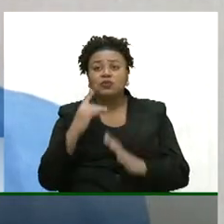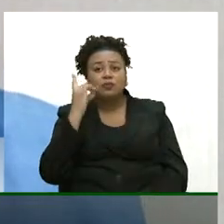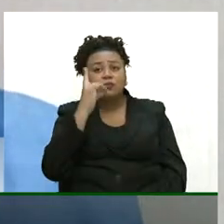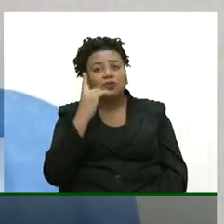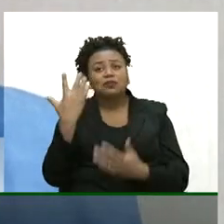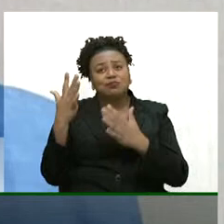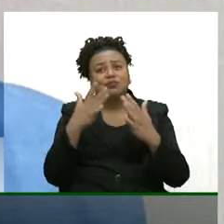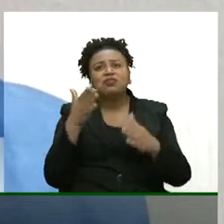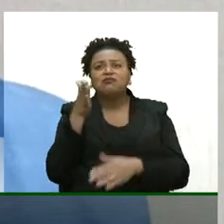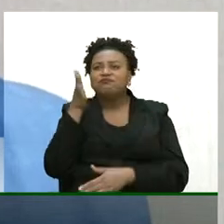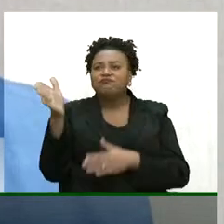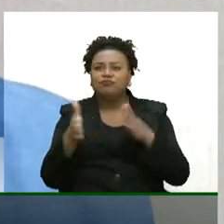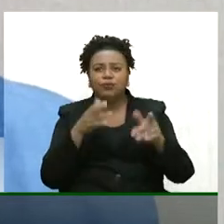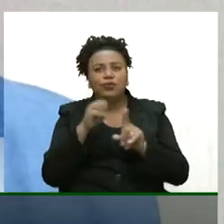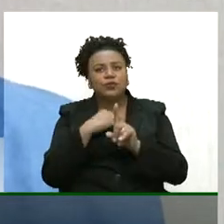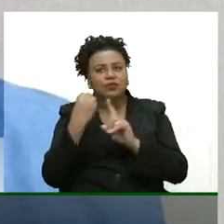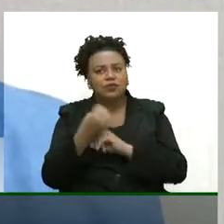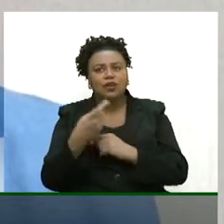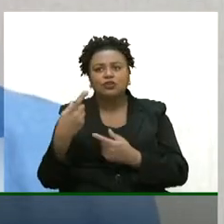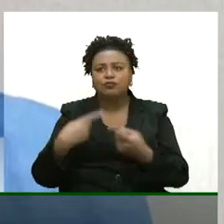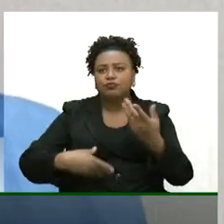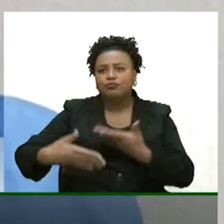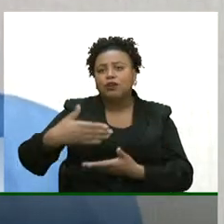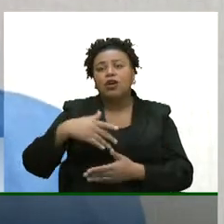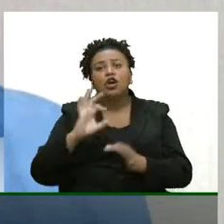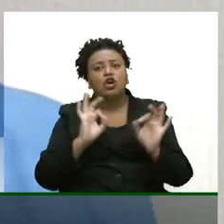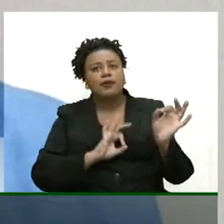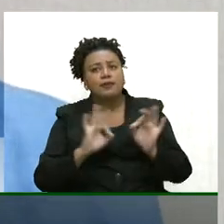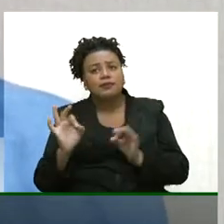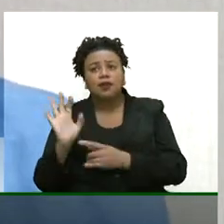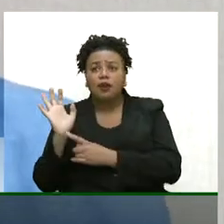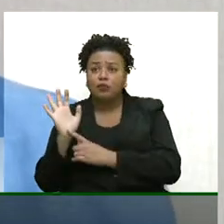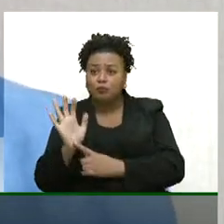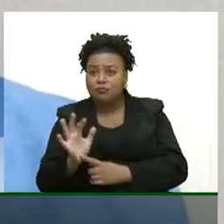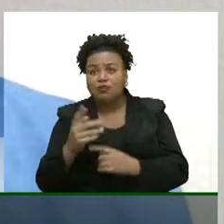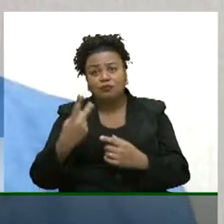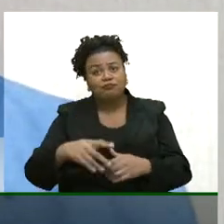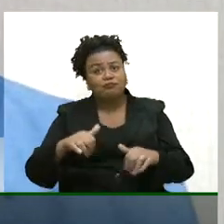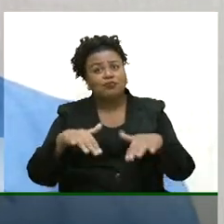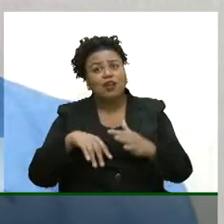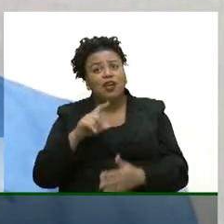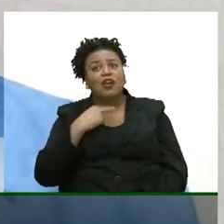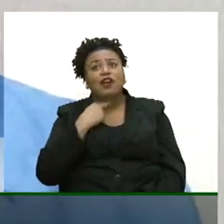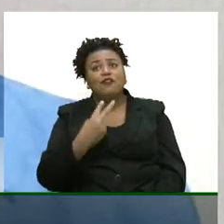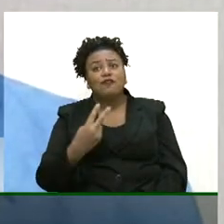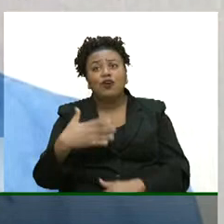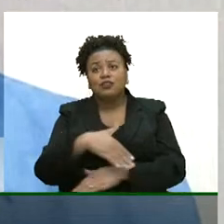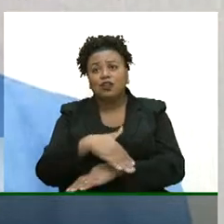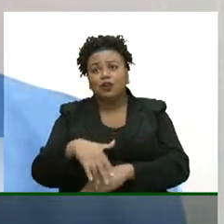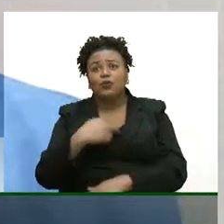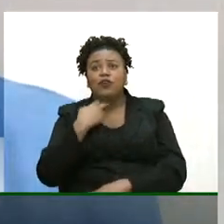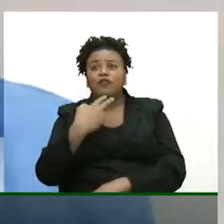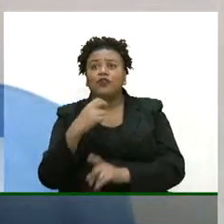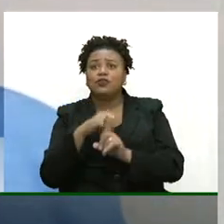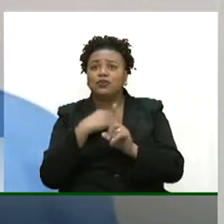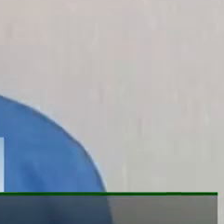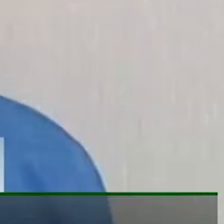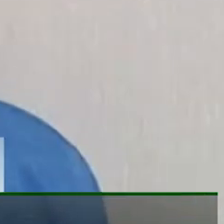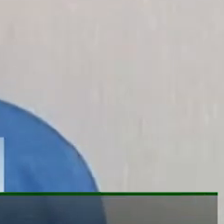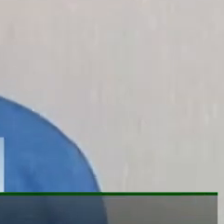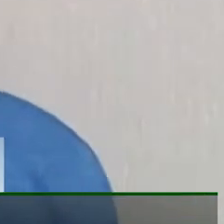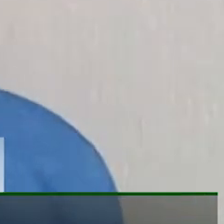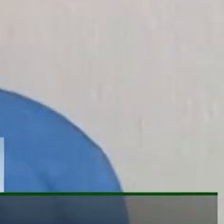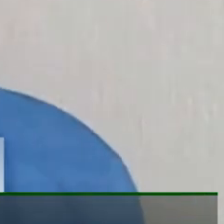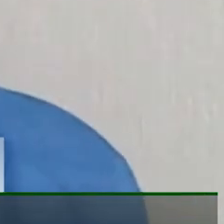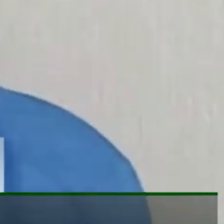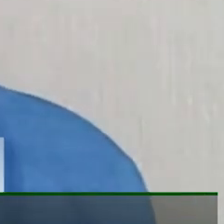que foram à sociedade, escutaram a sociedade, se organizaram e mostraram que o parlamento é realmente a voz das ruas, a voz da sociedade, de quem carrega o